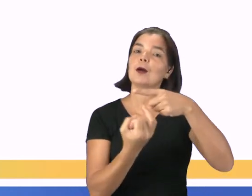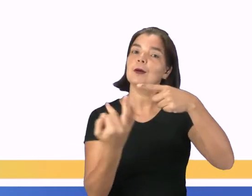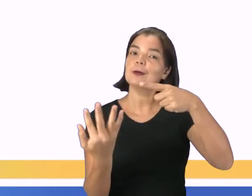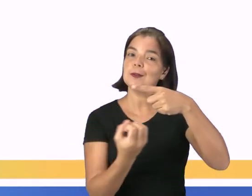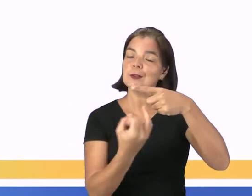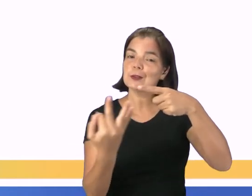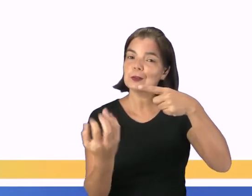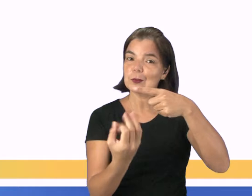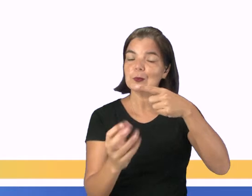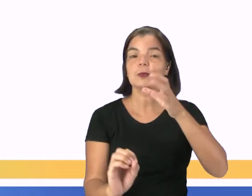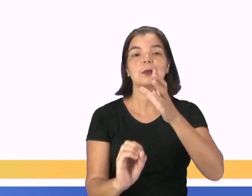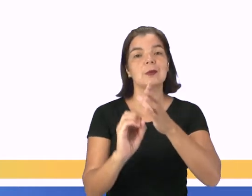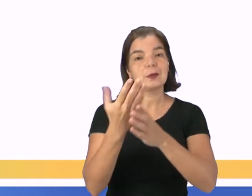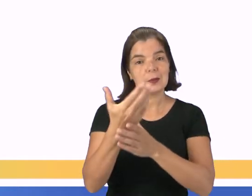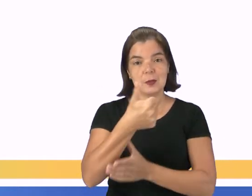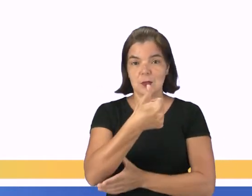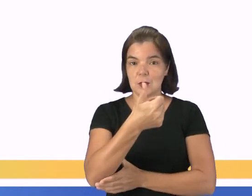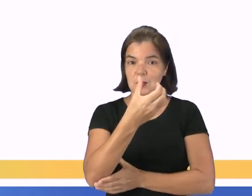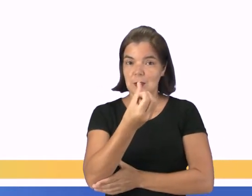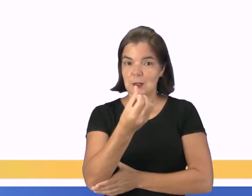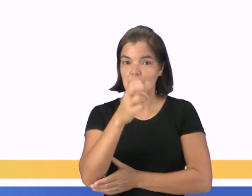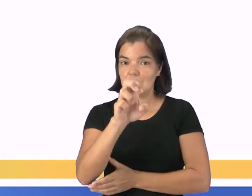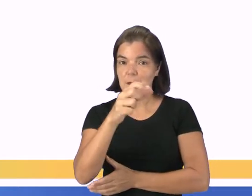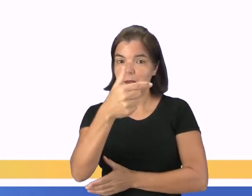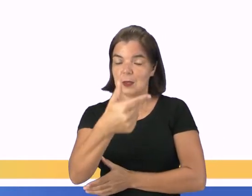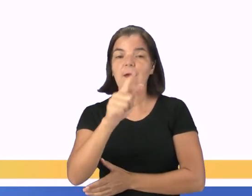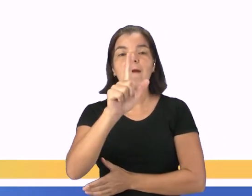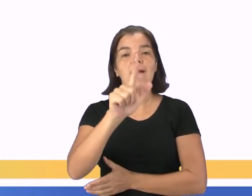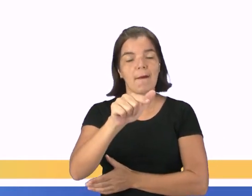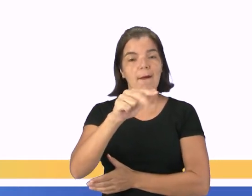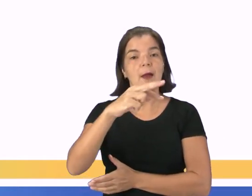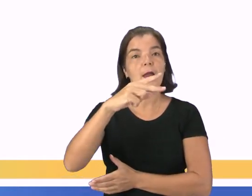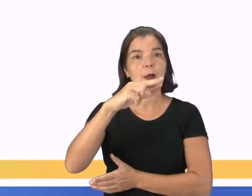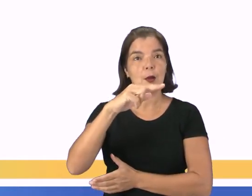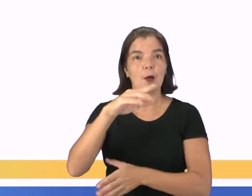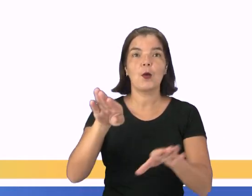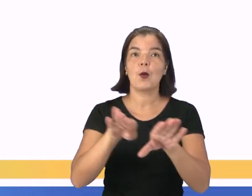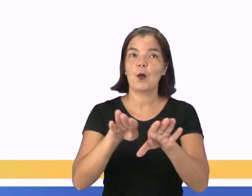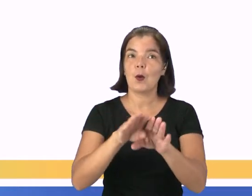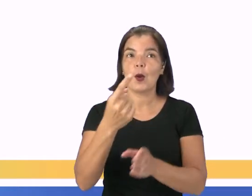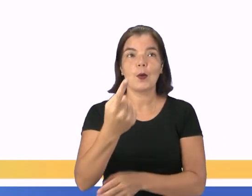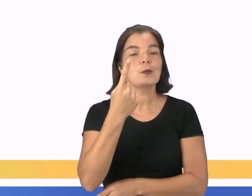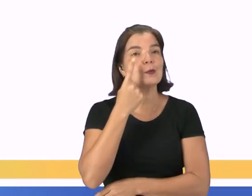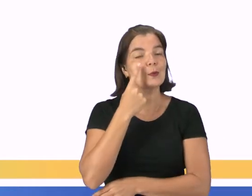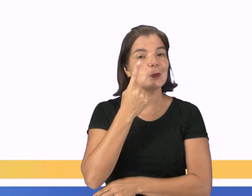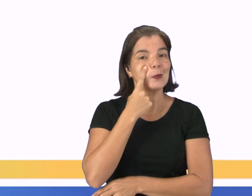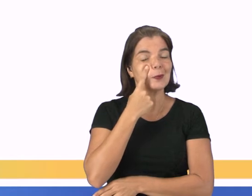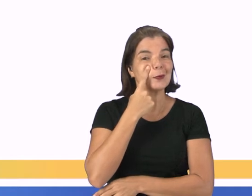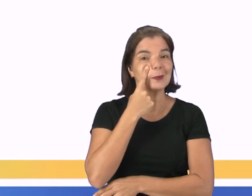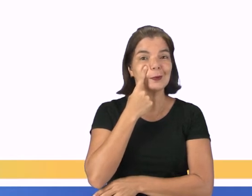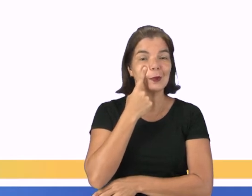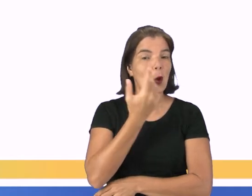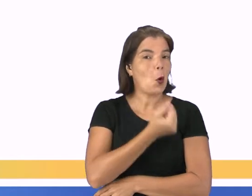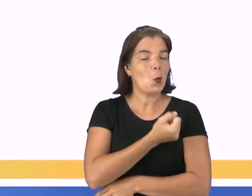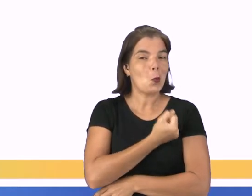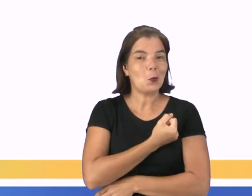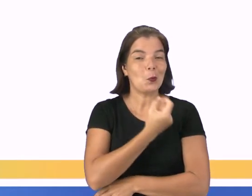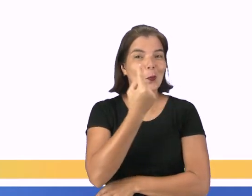fração oculta aí de 652 é igual a 1, certo? Observe que você não está vendo o número 1 embaixo